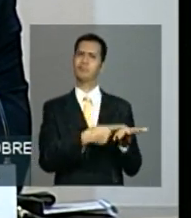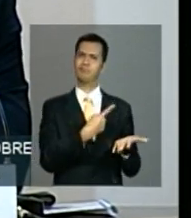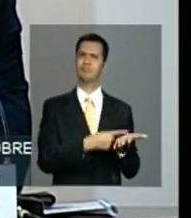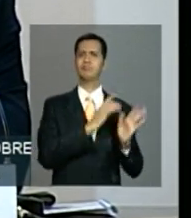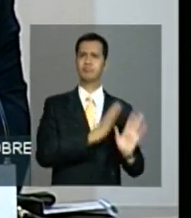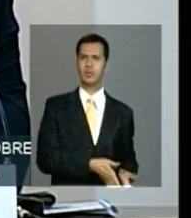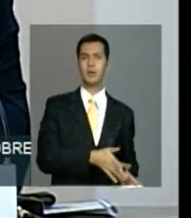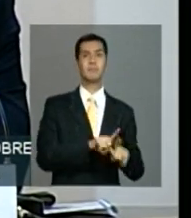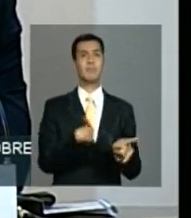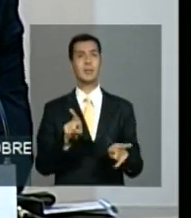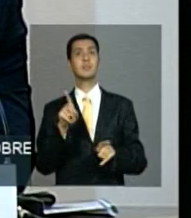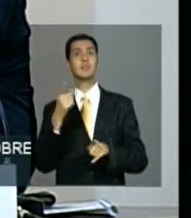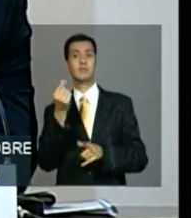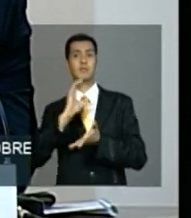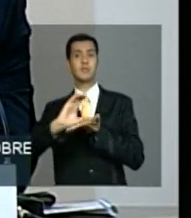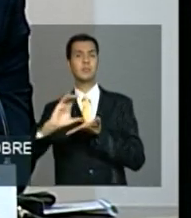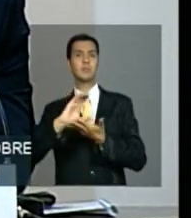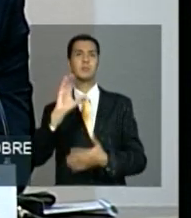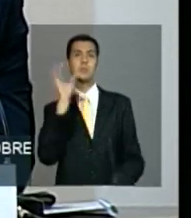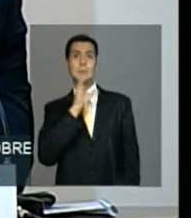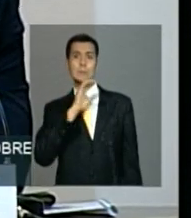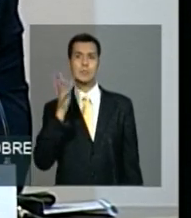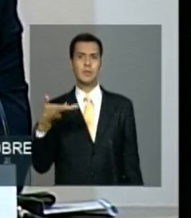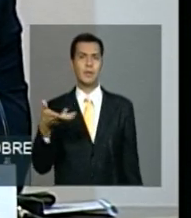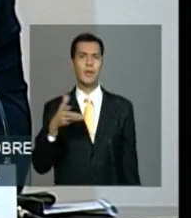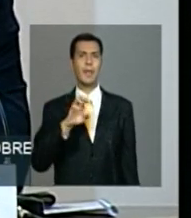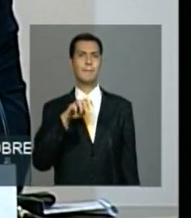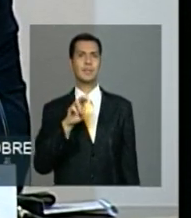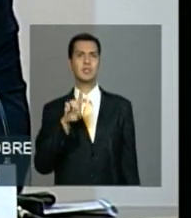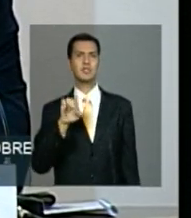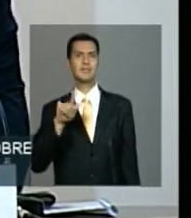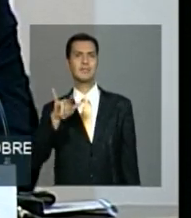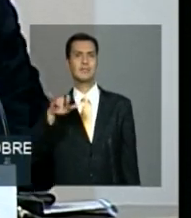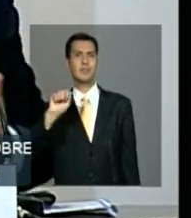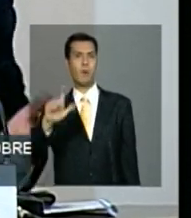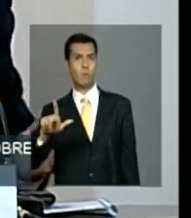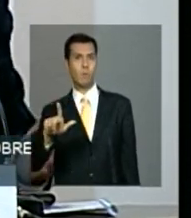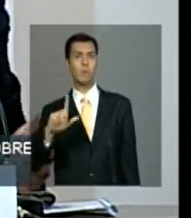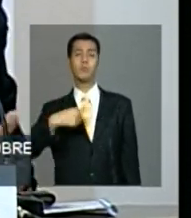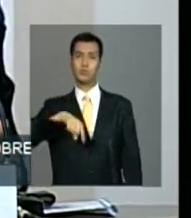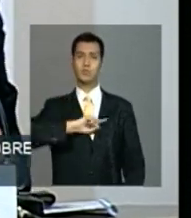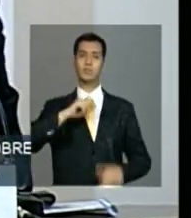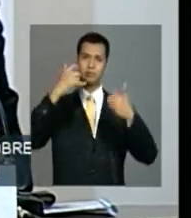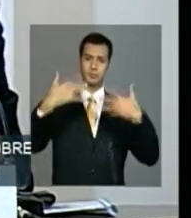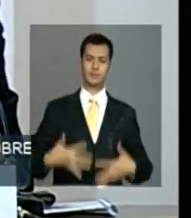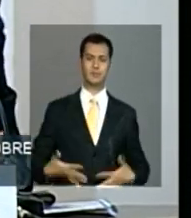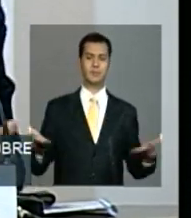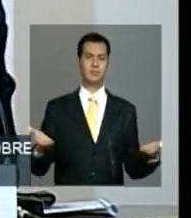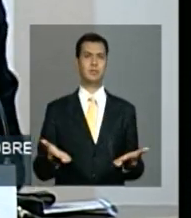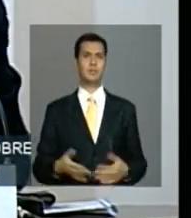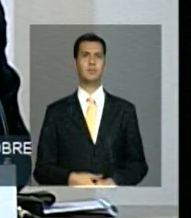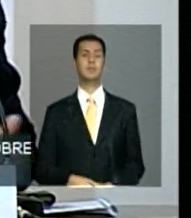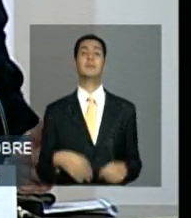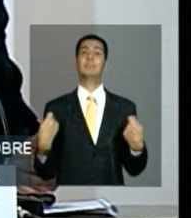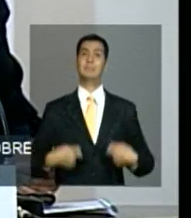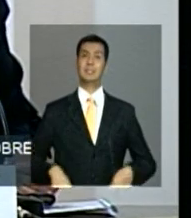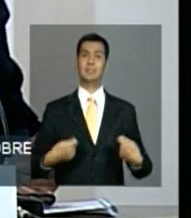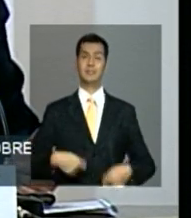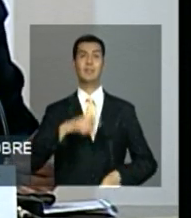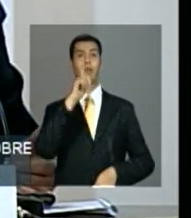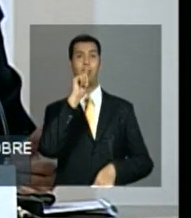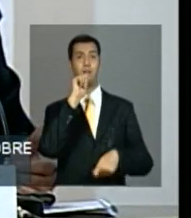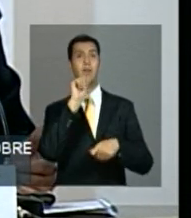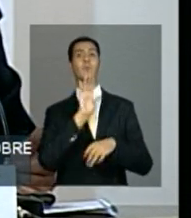natureza emergencial que aqui agora nós vamos falar nós temos que assegurar água tem que levar água